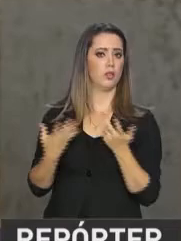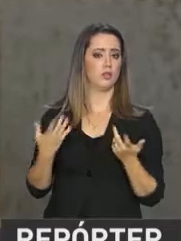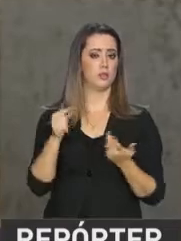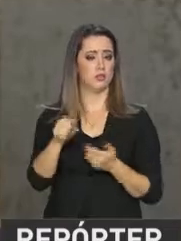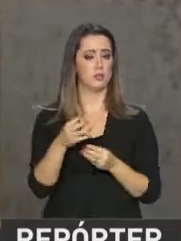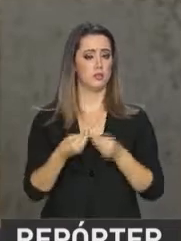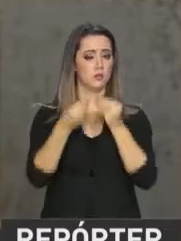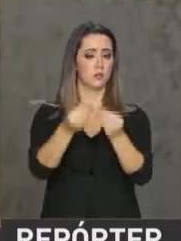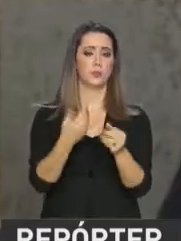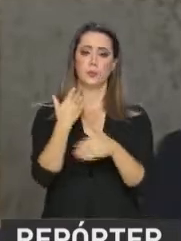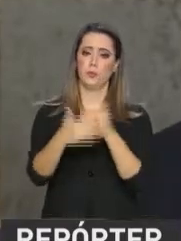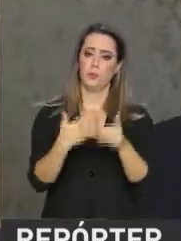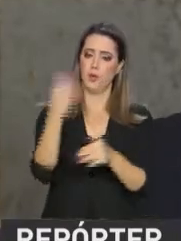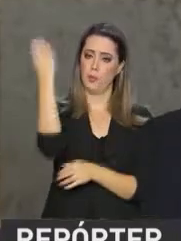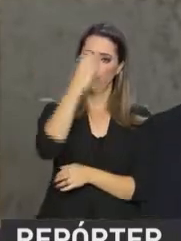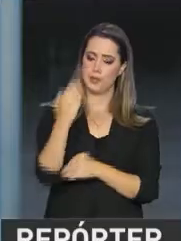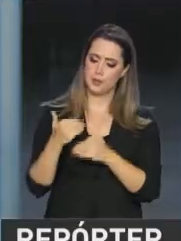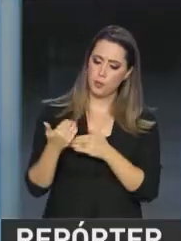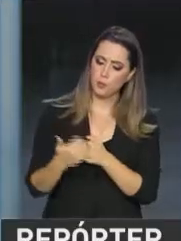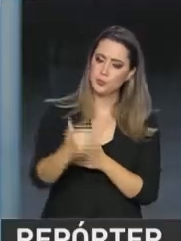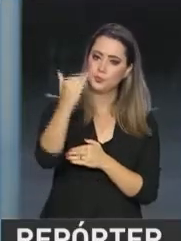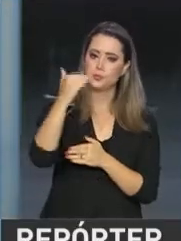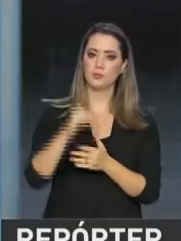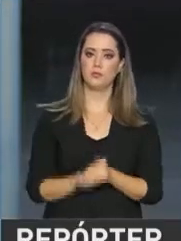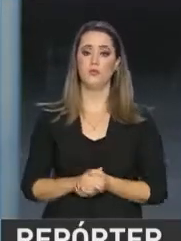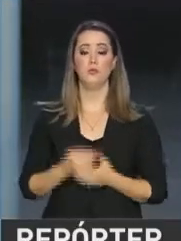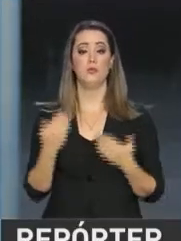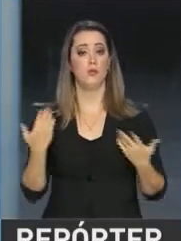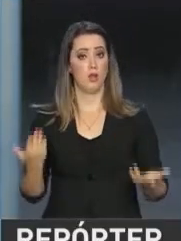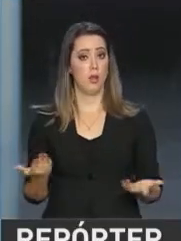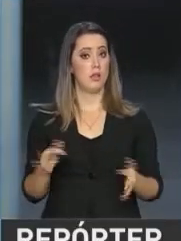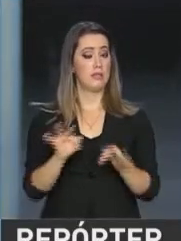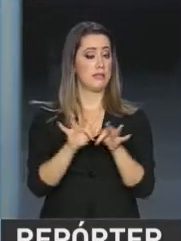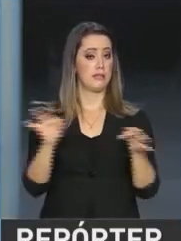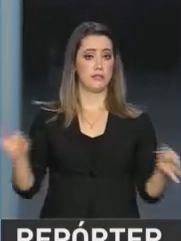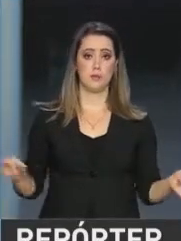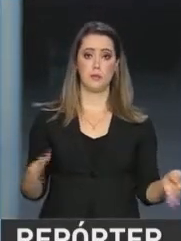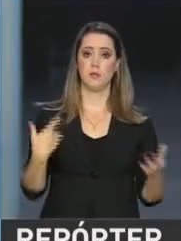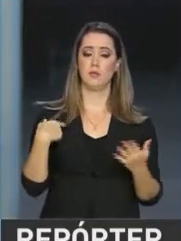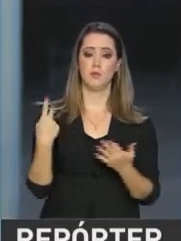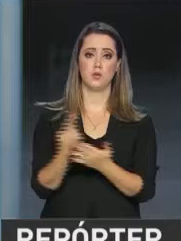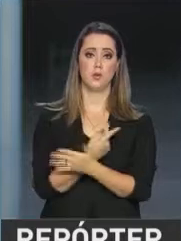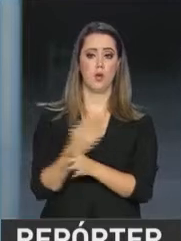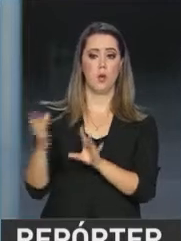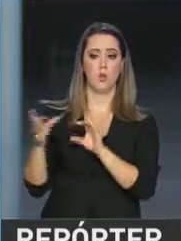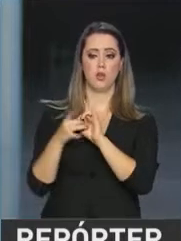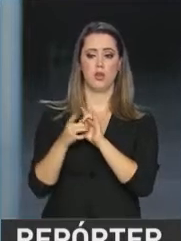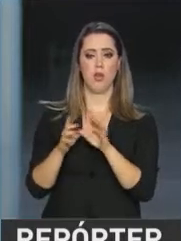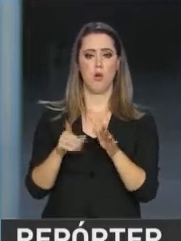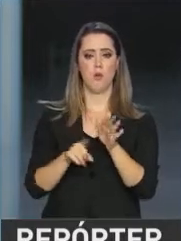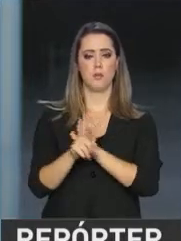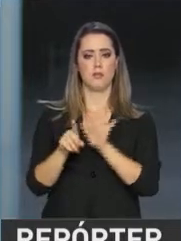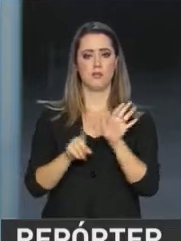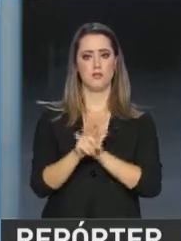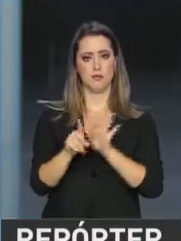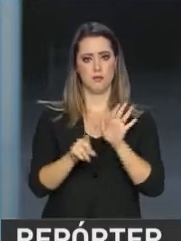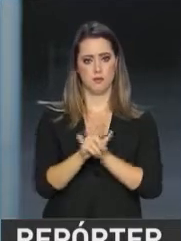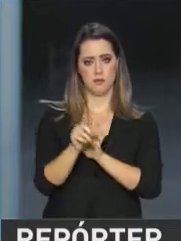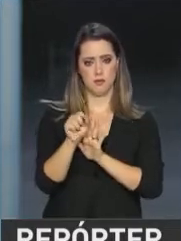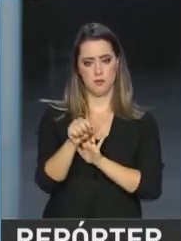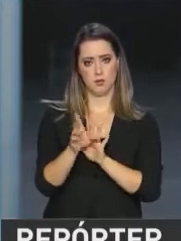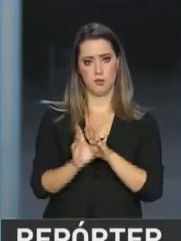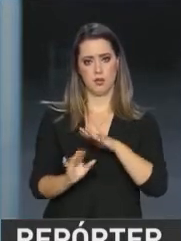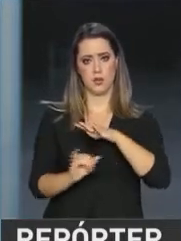condições para o brasil avançar o decreto simplifica a realização de convênios para pesquisas feitas em